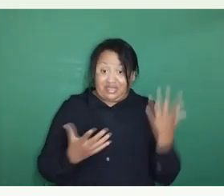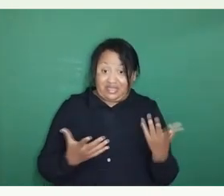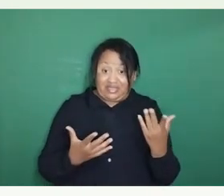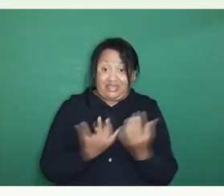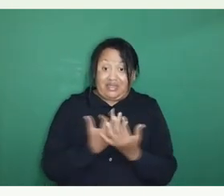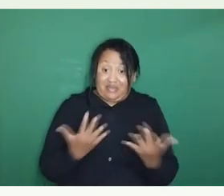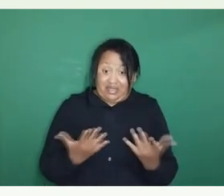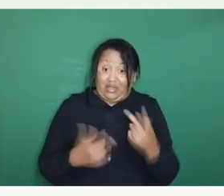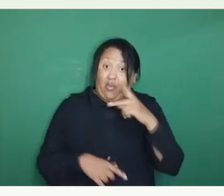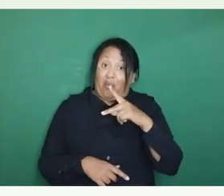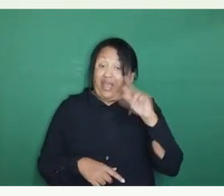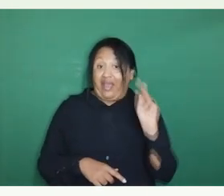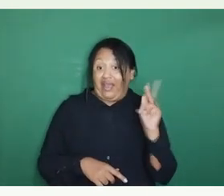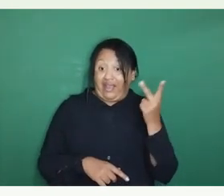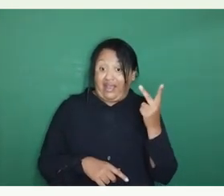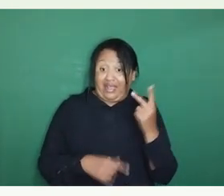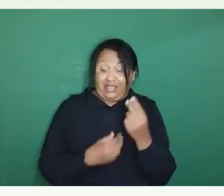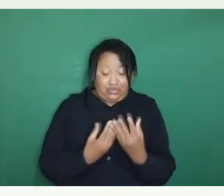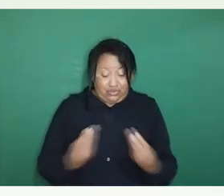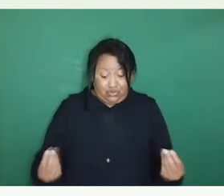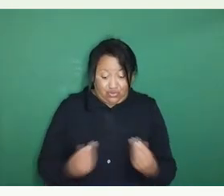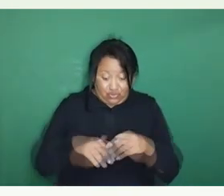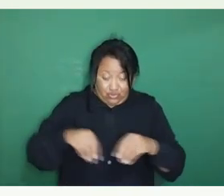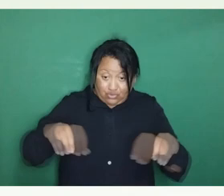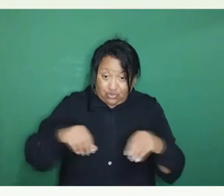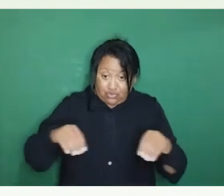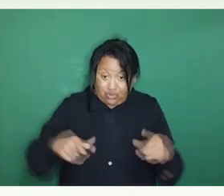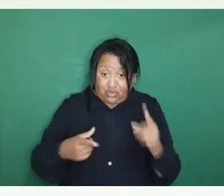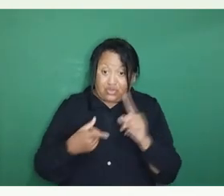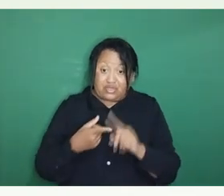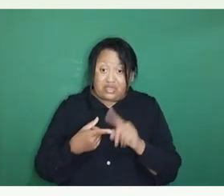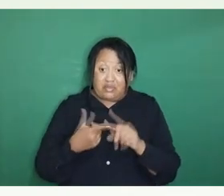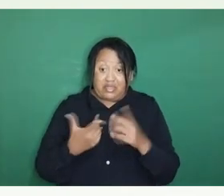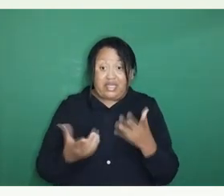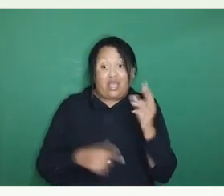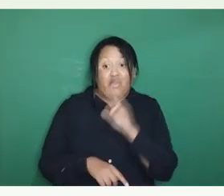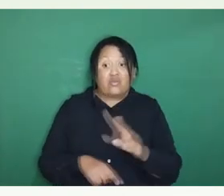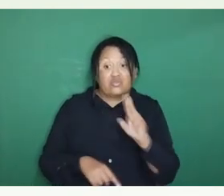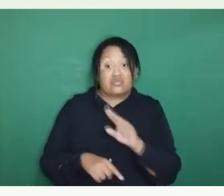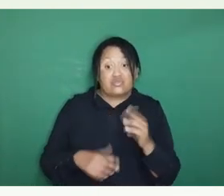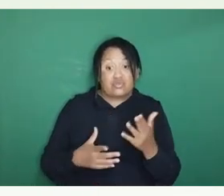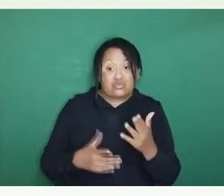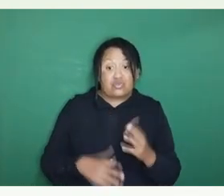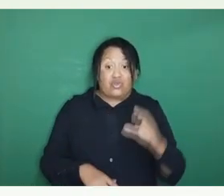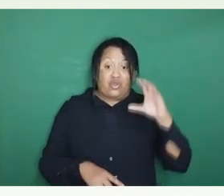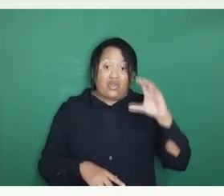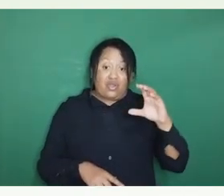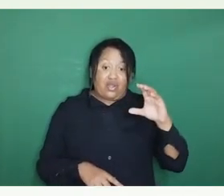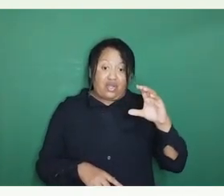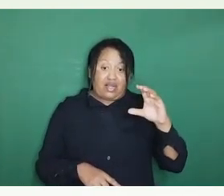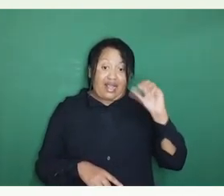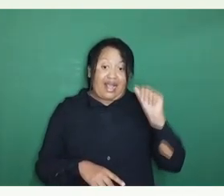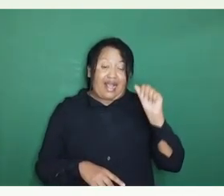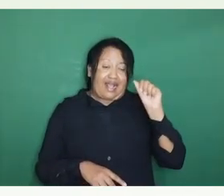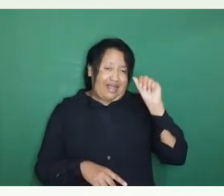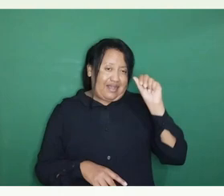Empregados de carbonato de cálcio e carbonato de magnésio Aí ele diz as substâncias